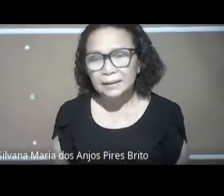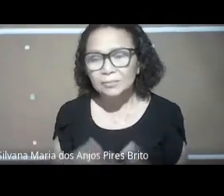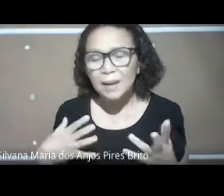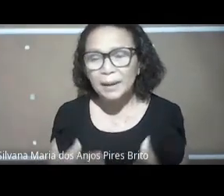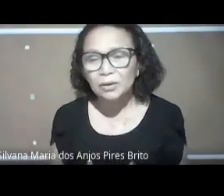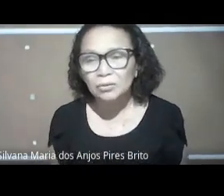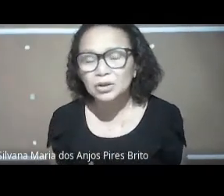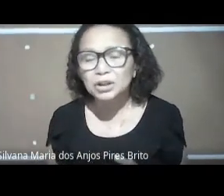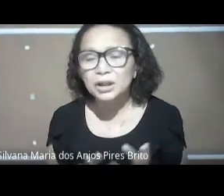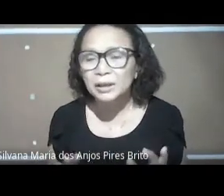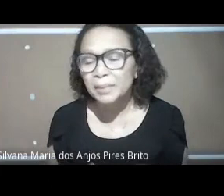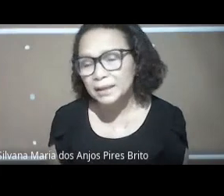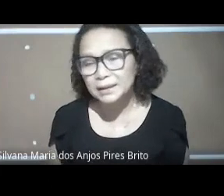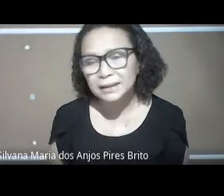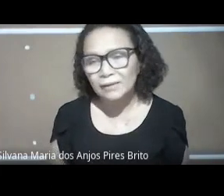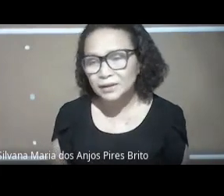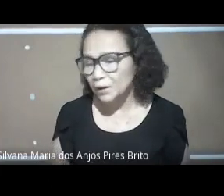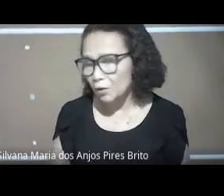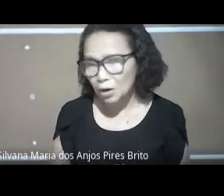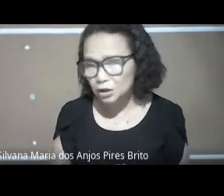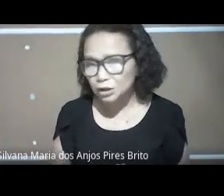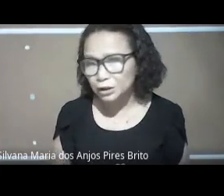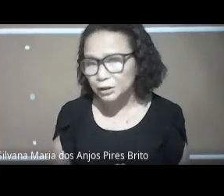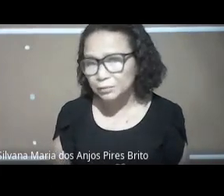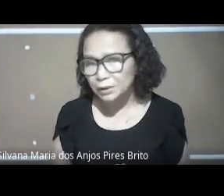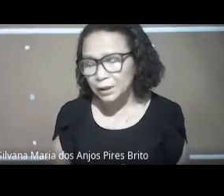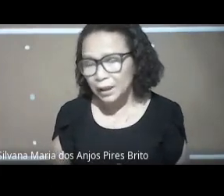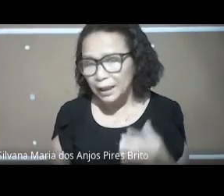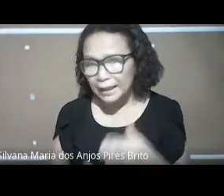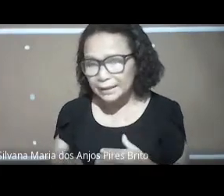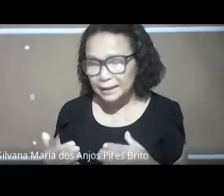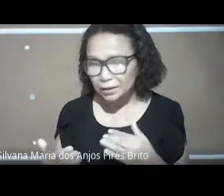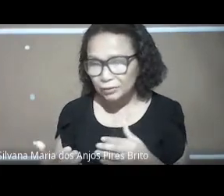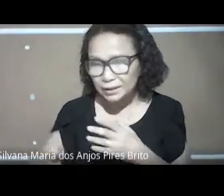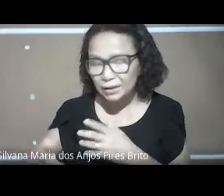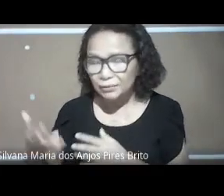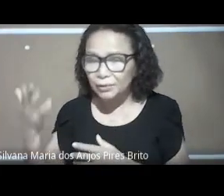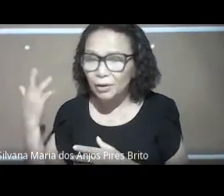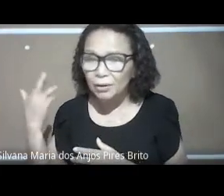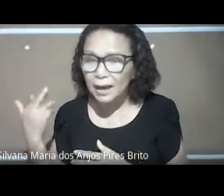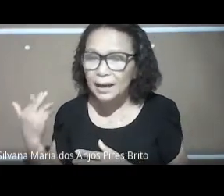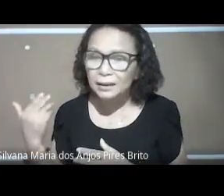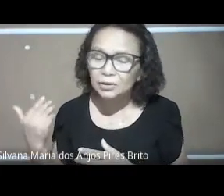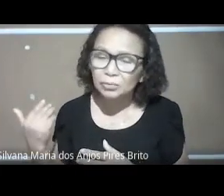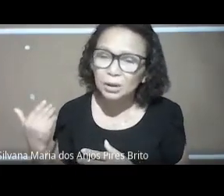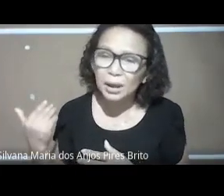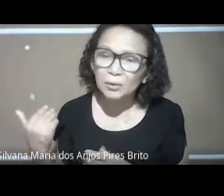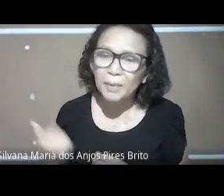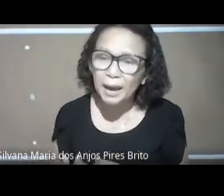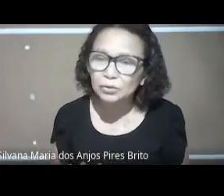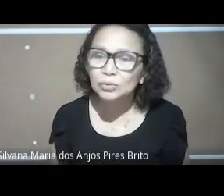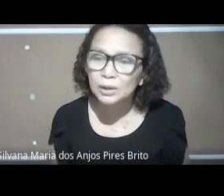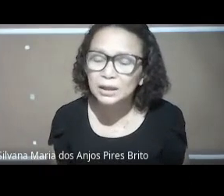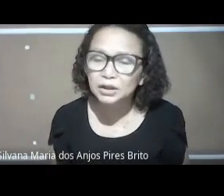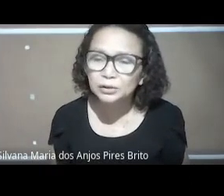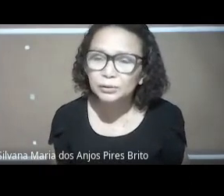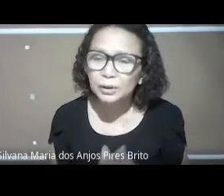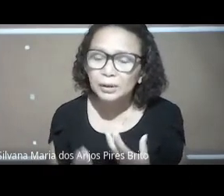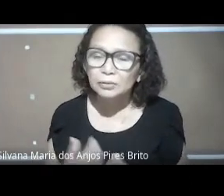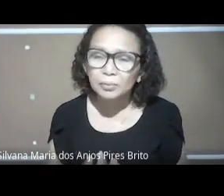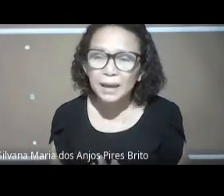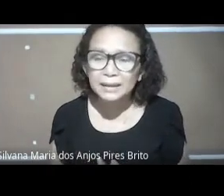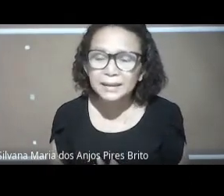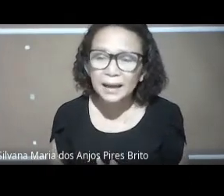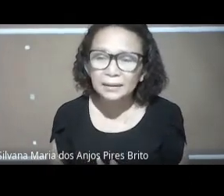doença, uma patologia que precisava ser corrigida. Essa situação ficou lá no modelo médico